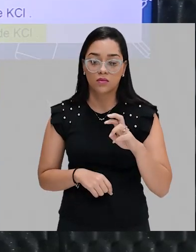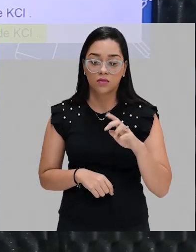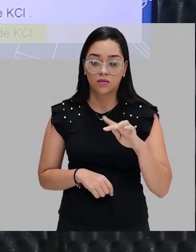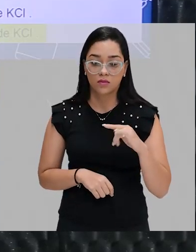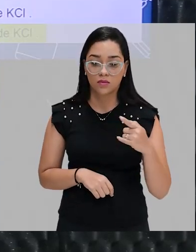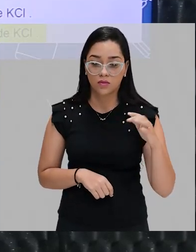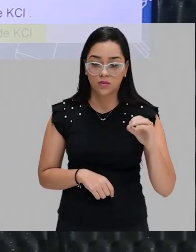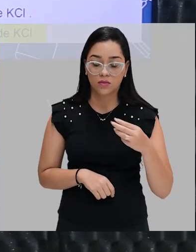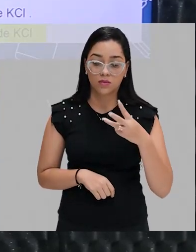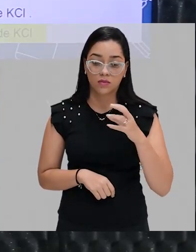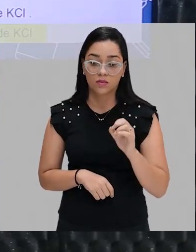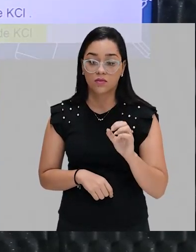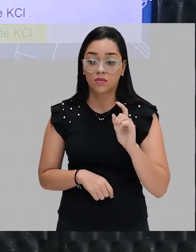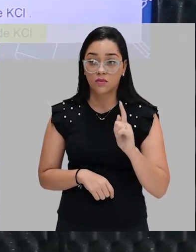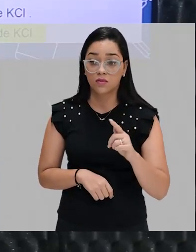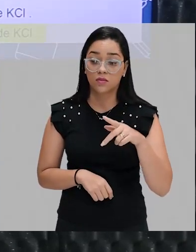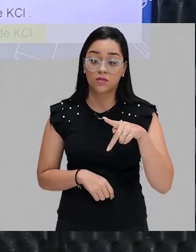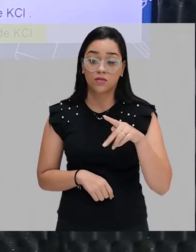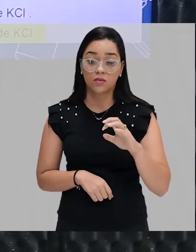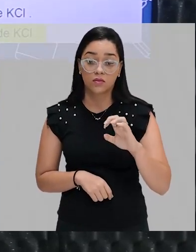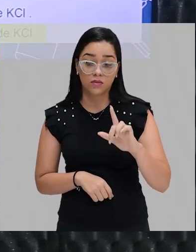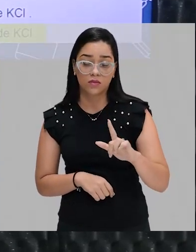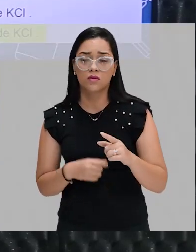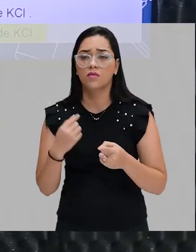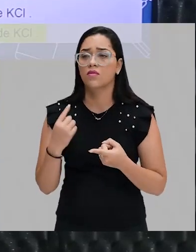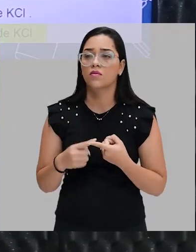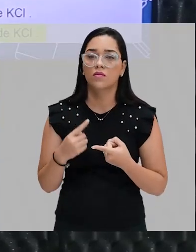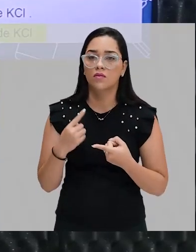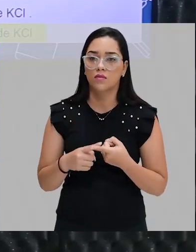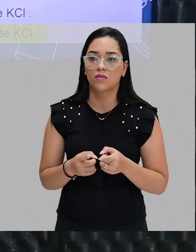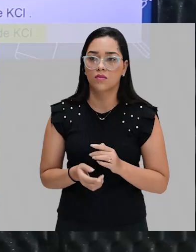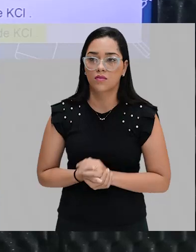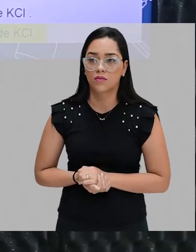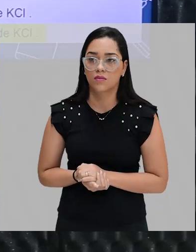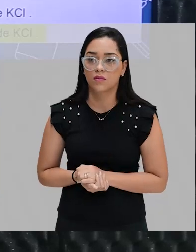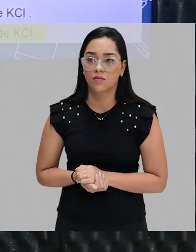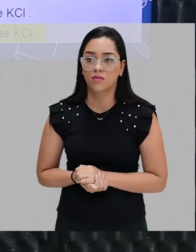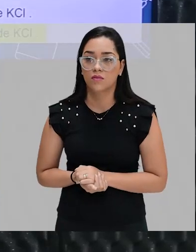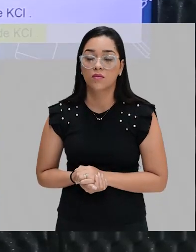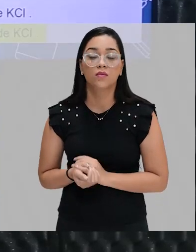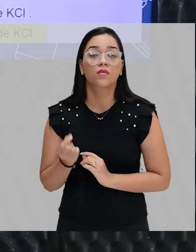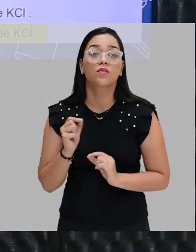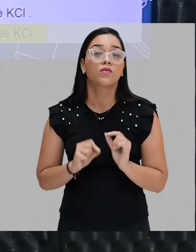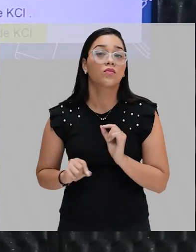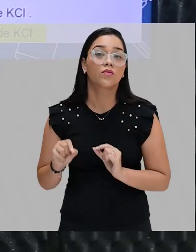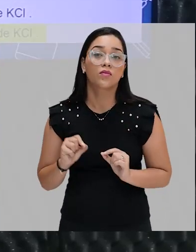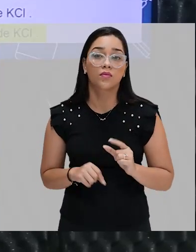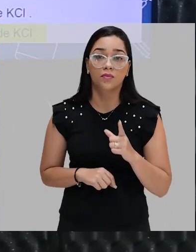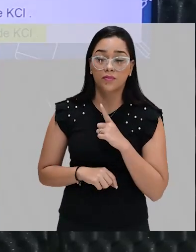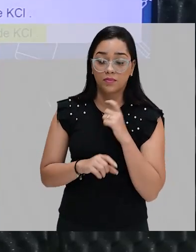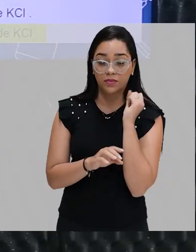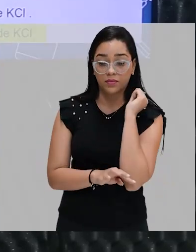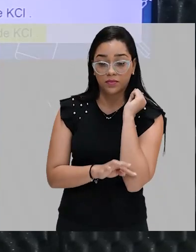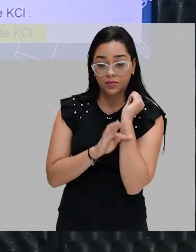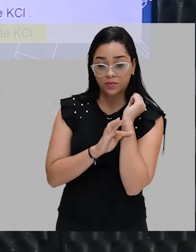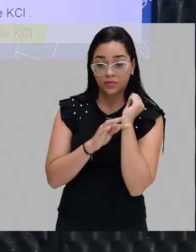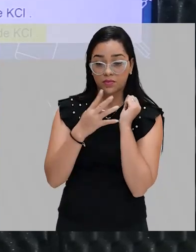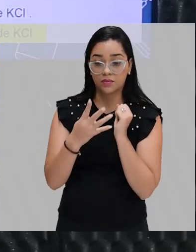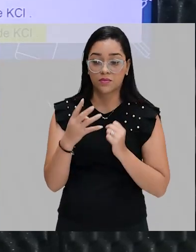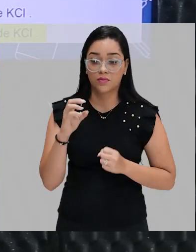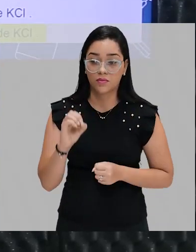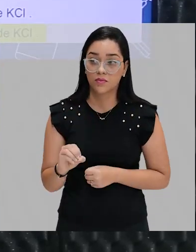precipitação de 30 gramas do cloreto de potássio. Por quê? Olha só, a solubilidade, a temperatura de